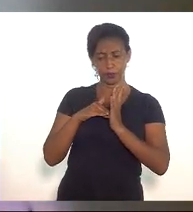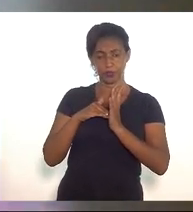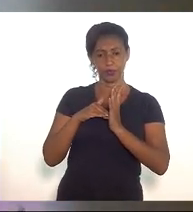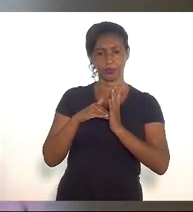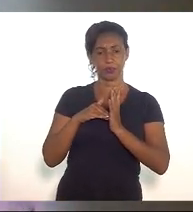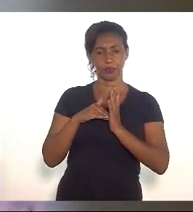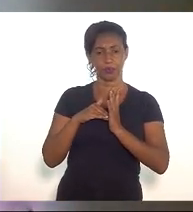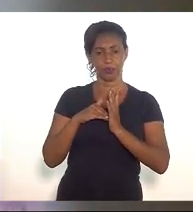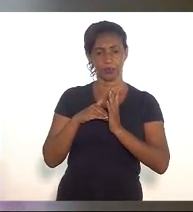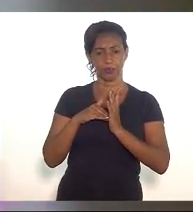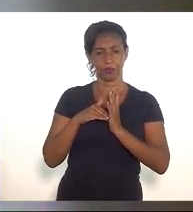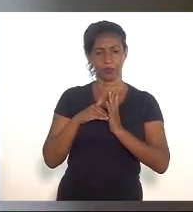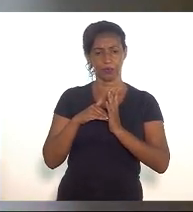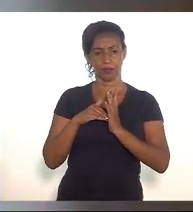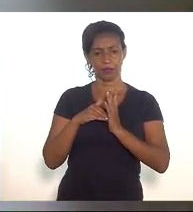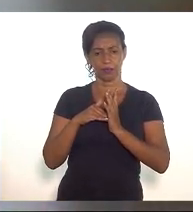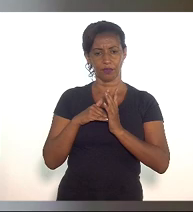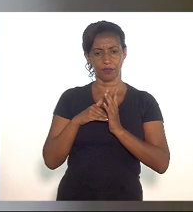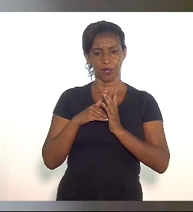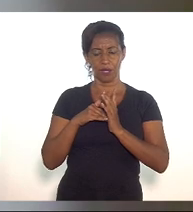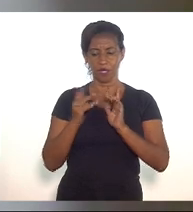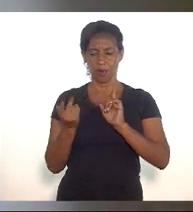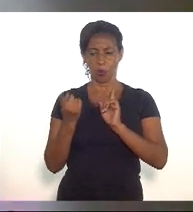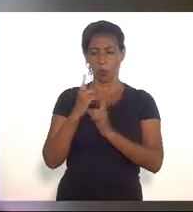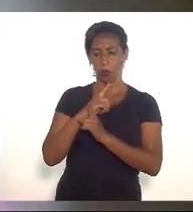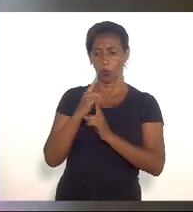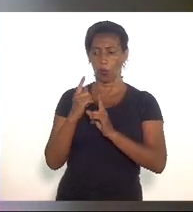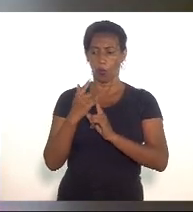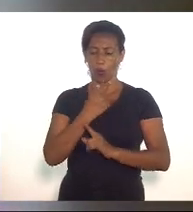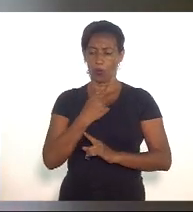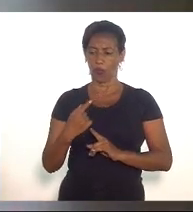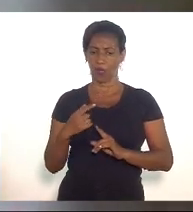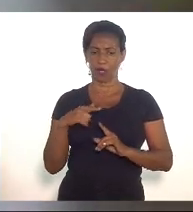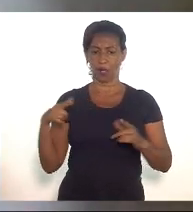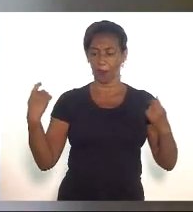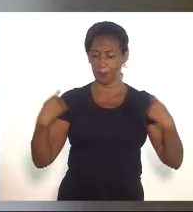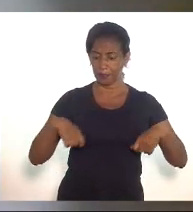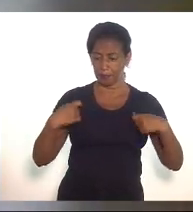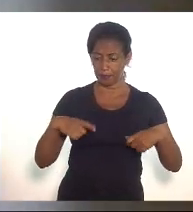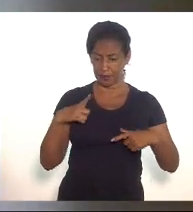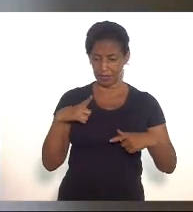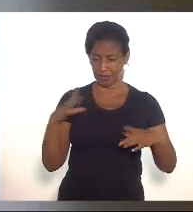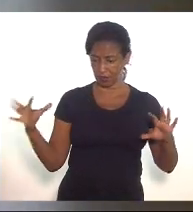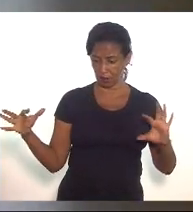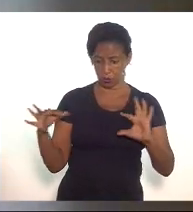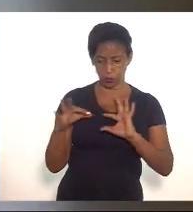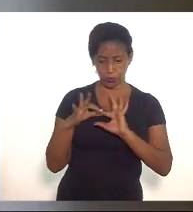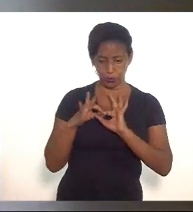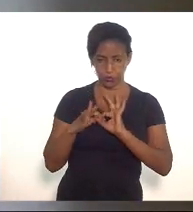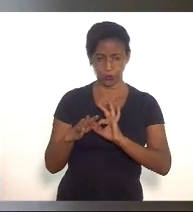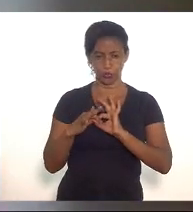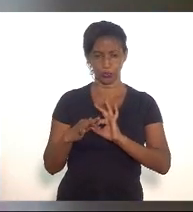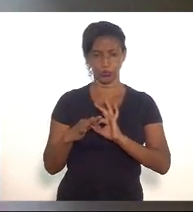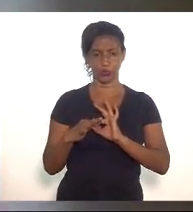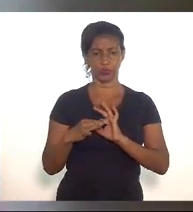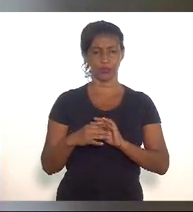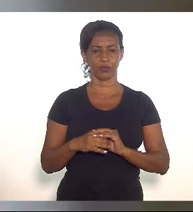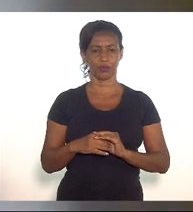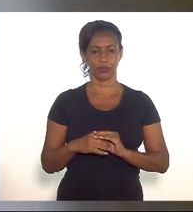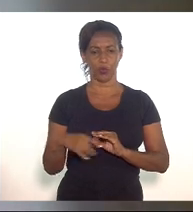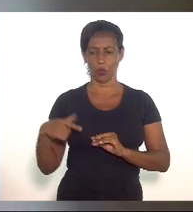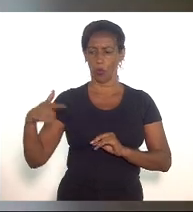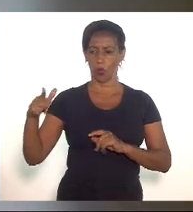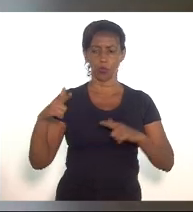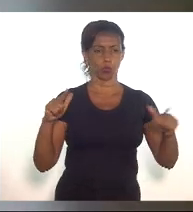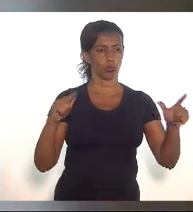às articulações intragovernamentais. Obviamente que é preciso ter uma articulação, como já se disse aqui, com os